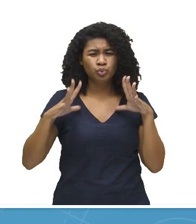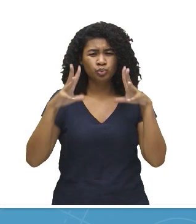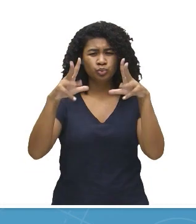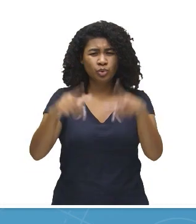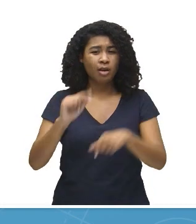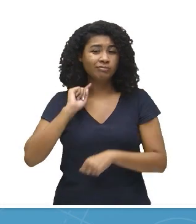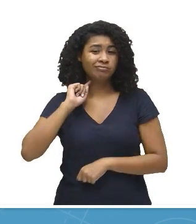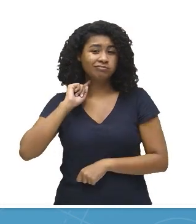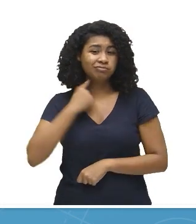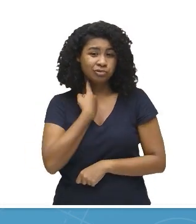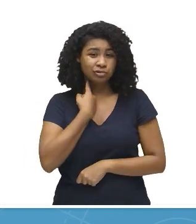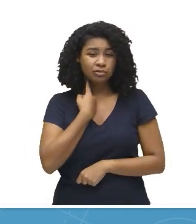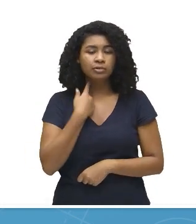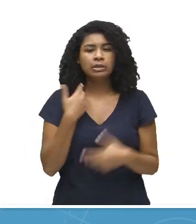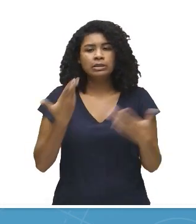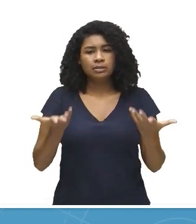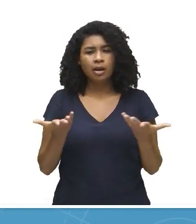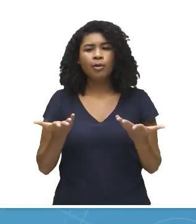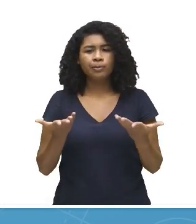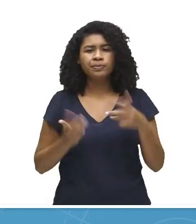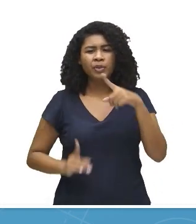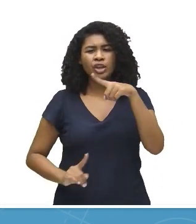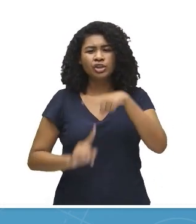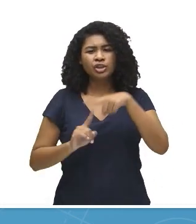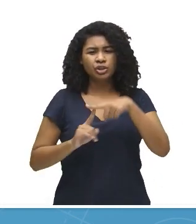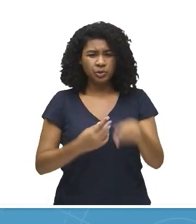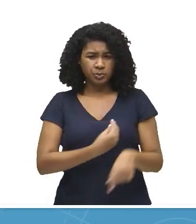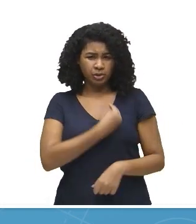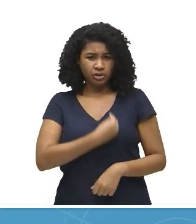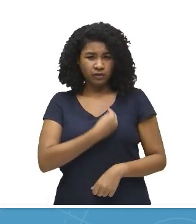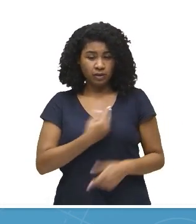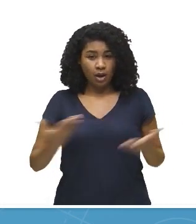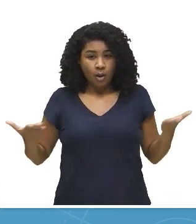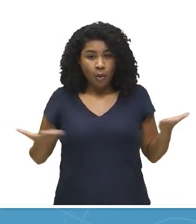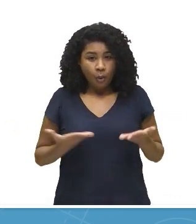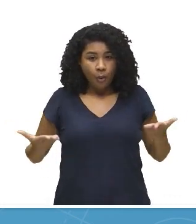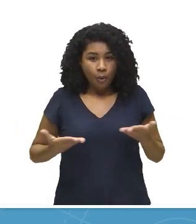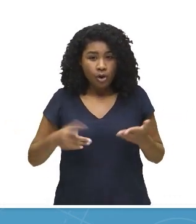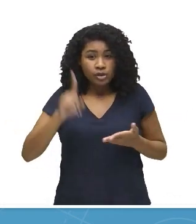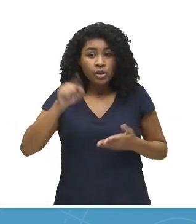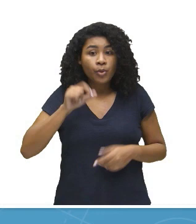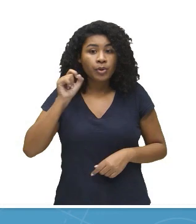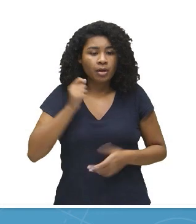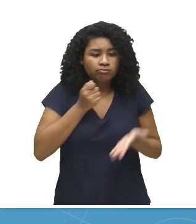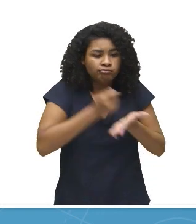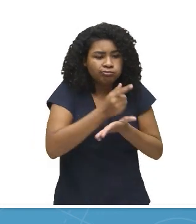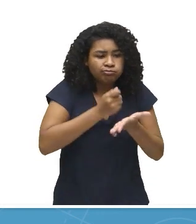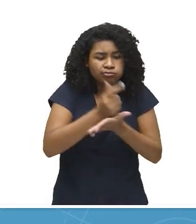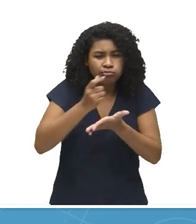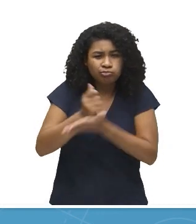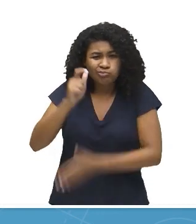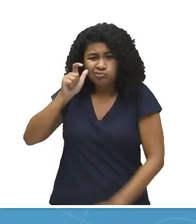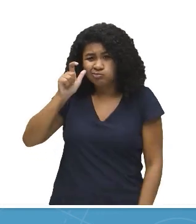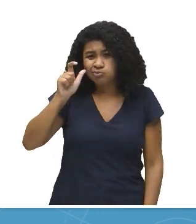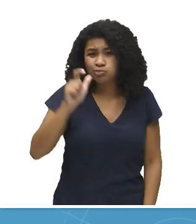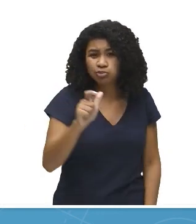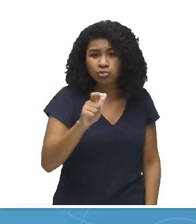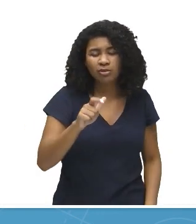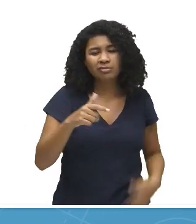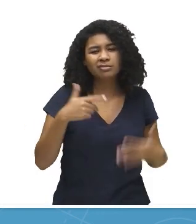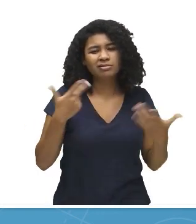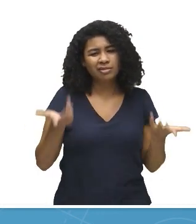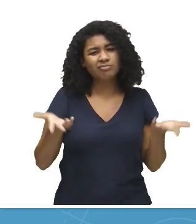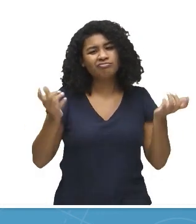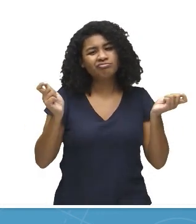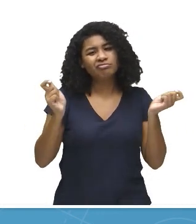nosso modo de vida hoje, que é mais consumista, né, onde a gente consome mais, isso também acaba